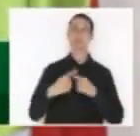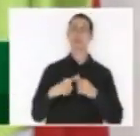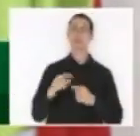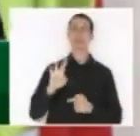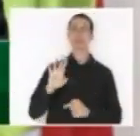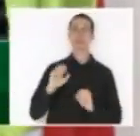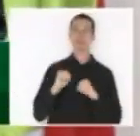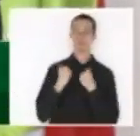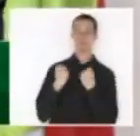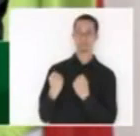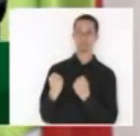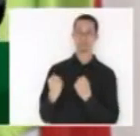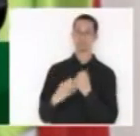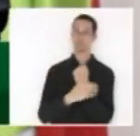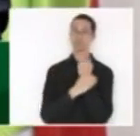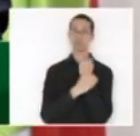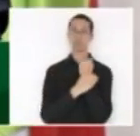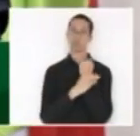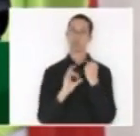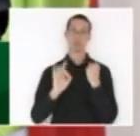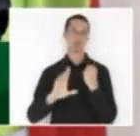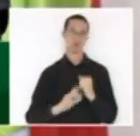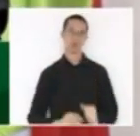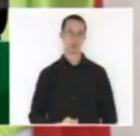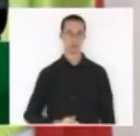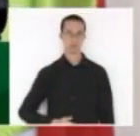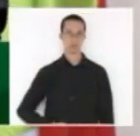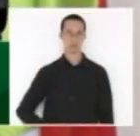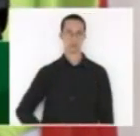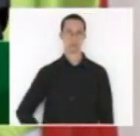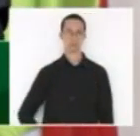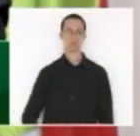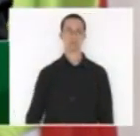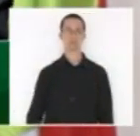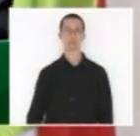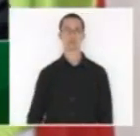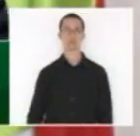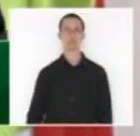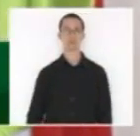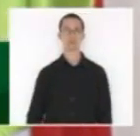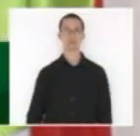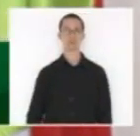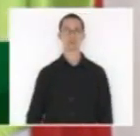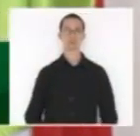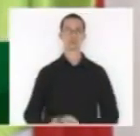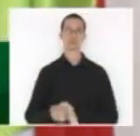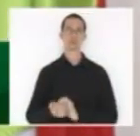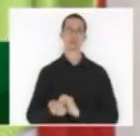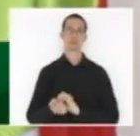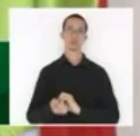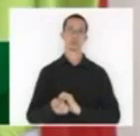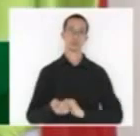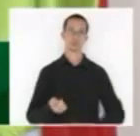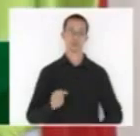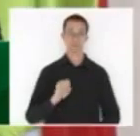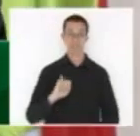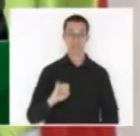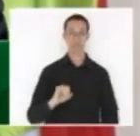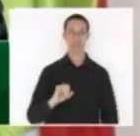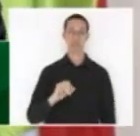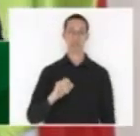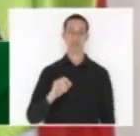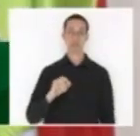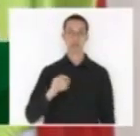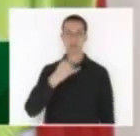pessoa quer. É só isso que a pessoa quer. Se o bandido imagina que dentro da